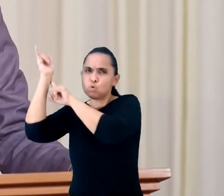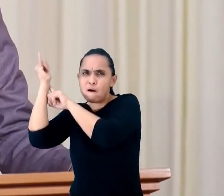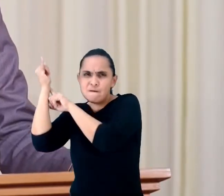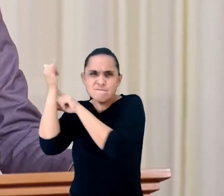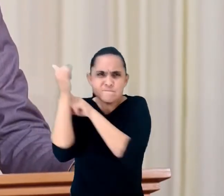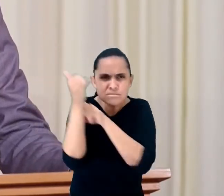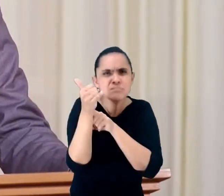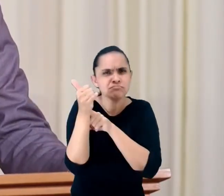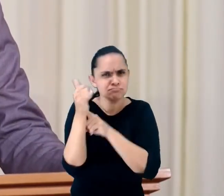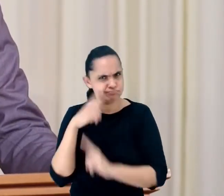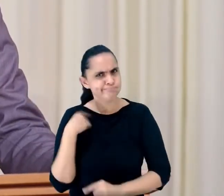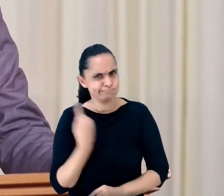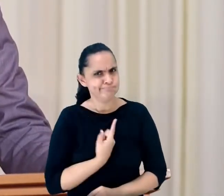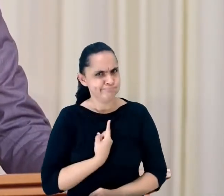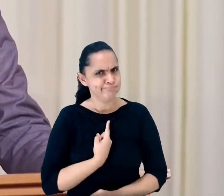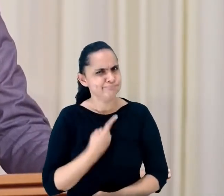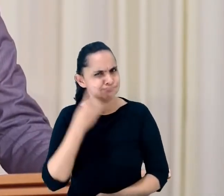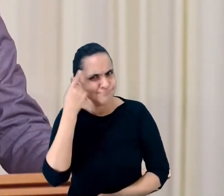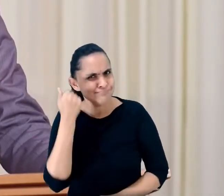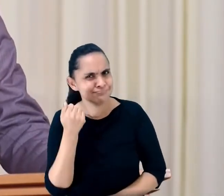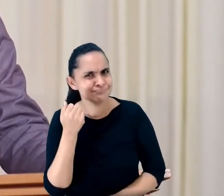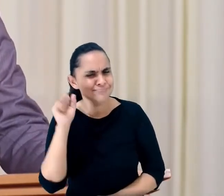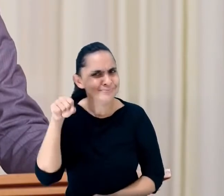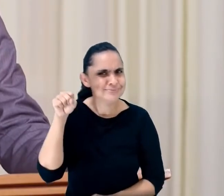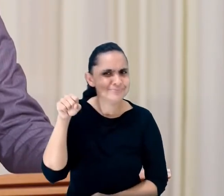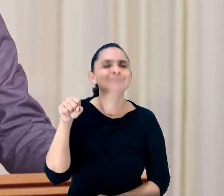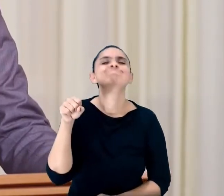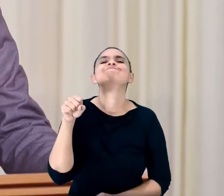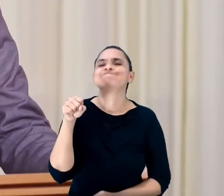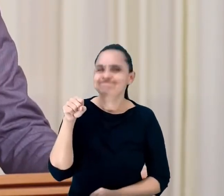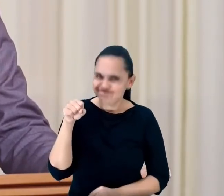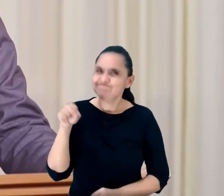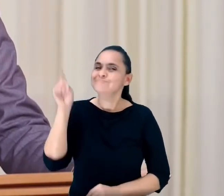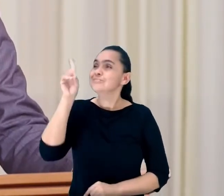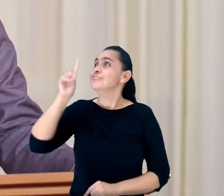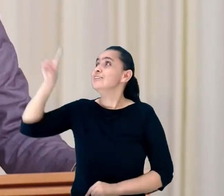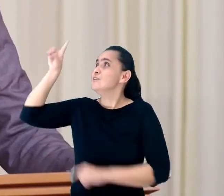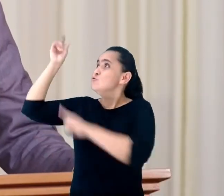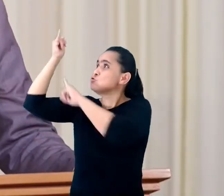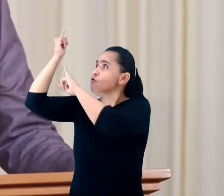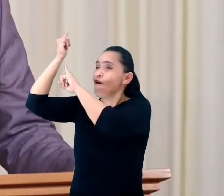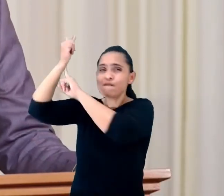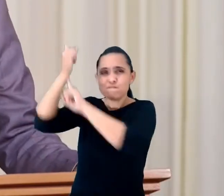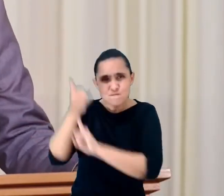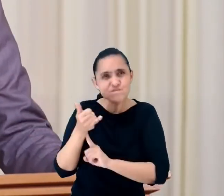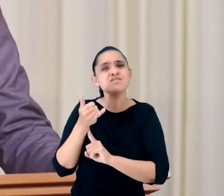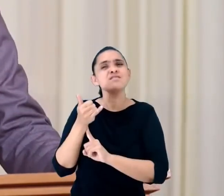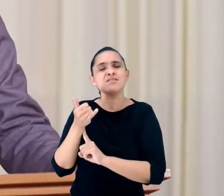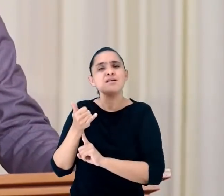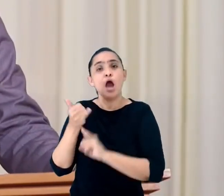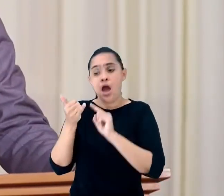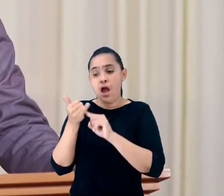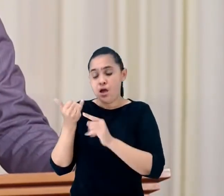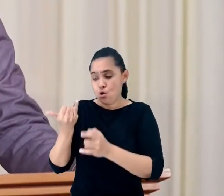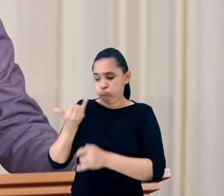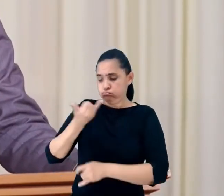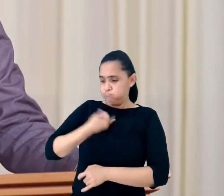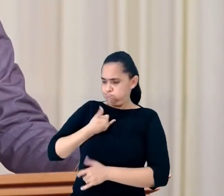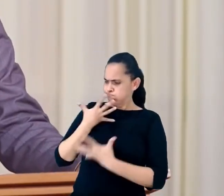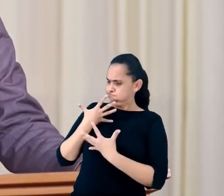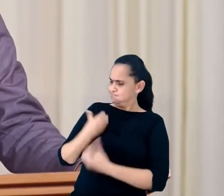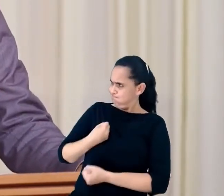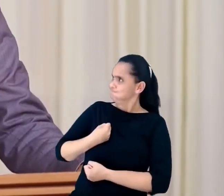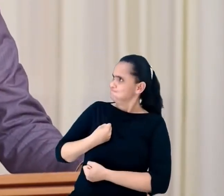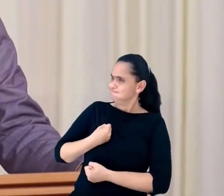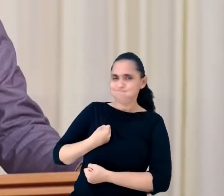nós? Sim. Deus envia para nós uma mensagem para levarmos a outras pessoas. E eu